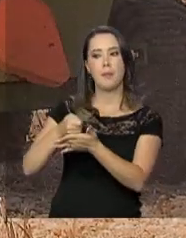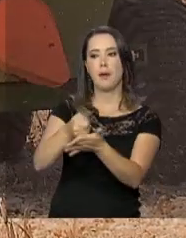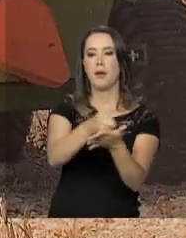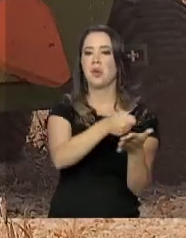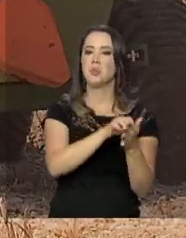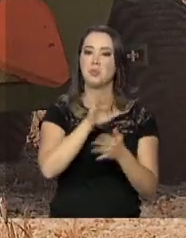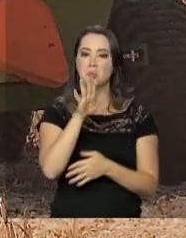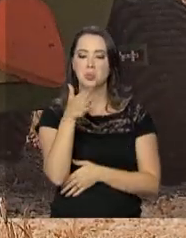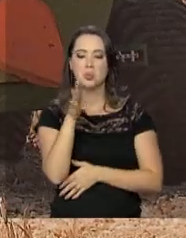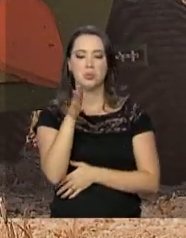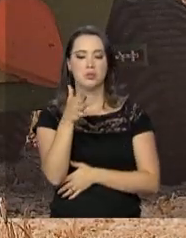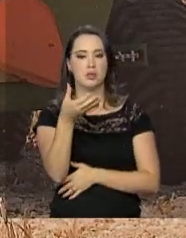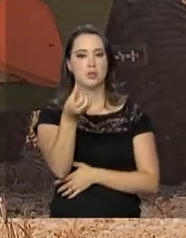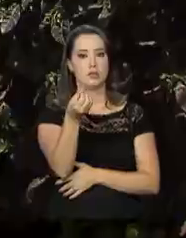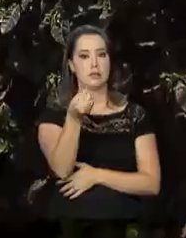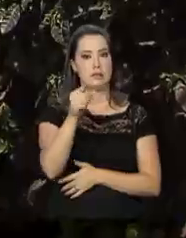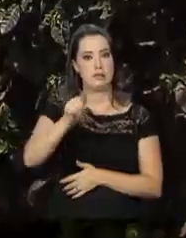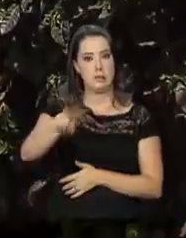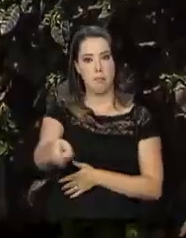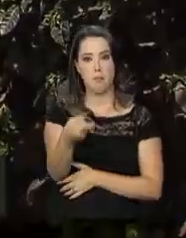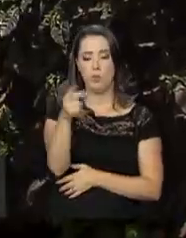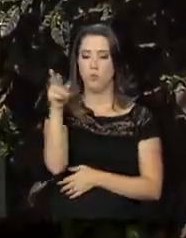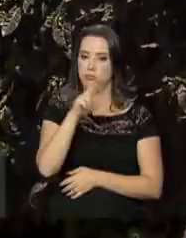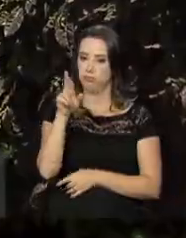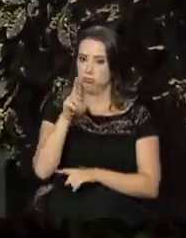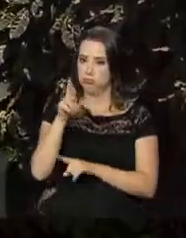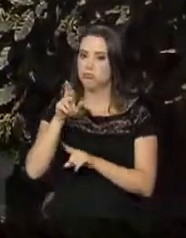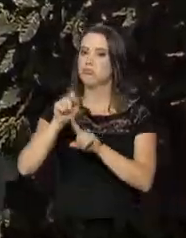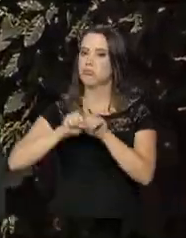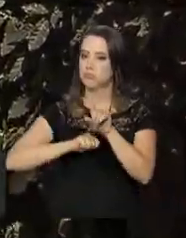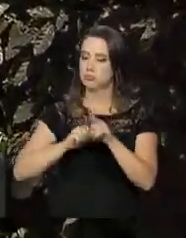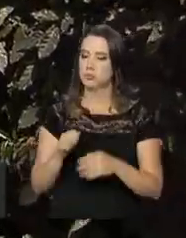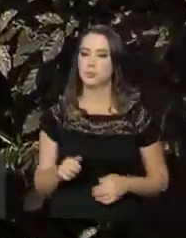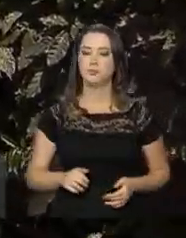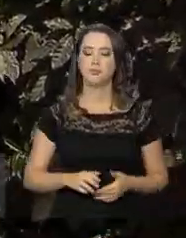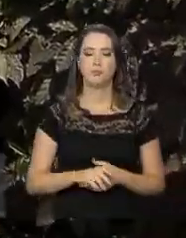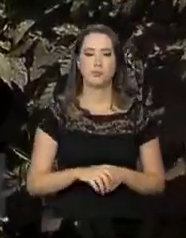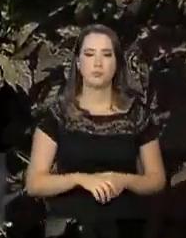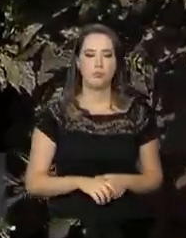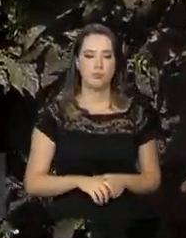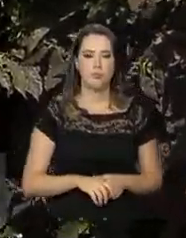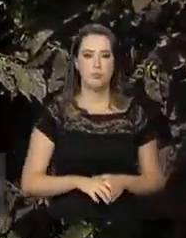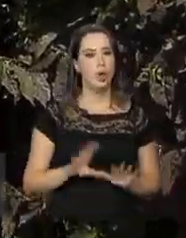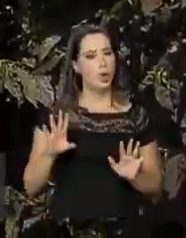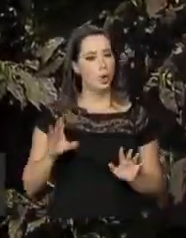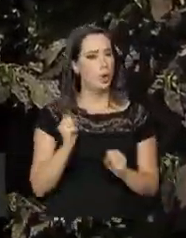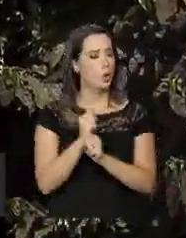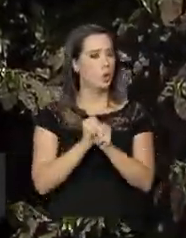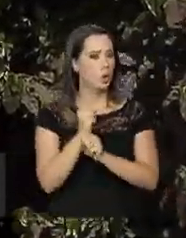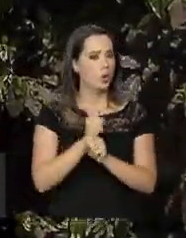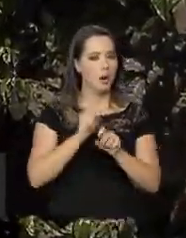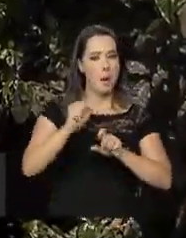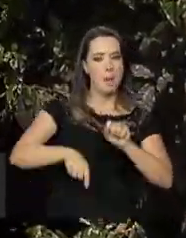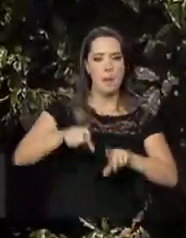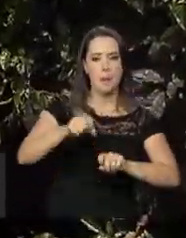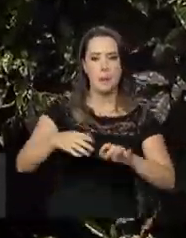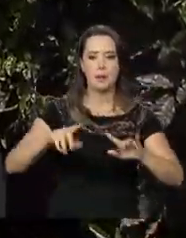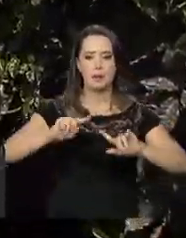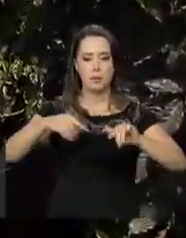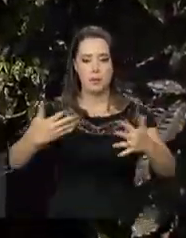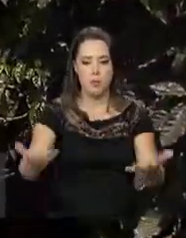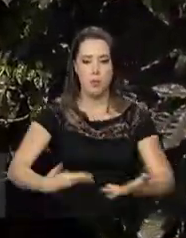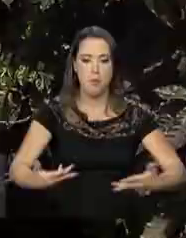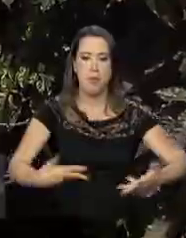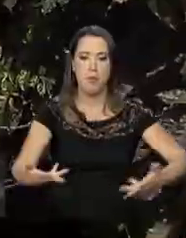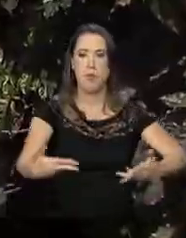de 60 mil reais por mês. O seu Leomar produz anualmente, na safra normal e na safrinha, cerca de